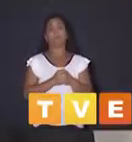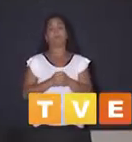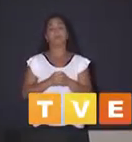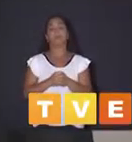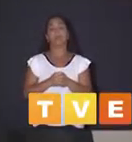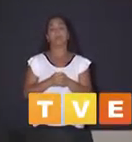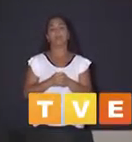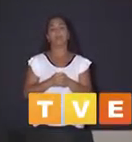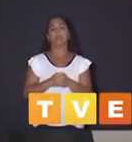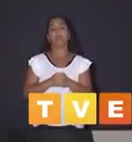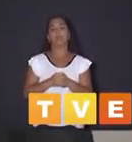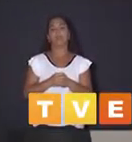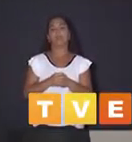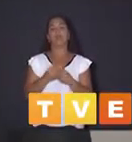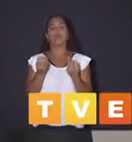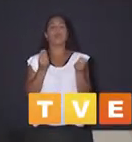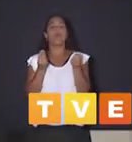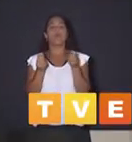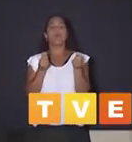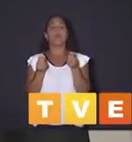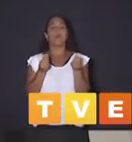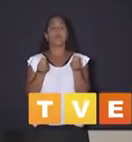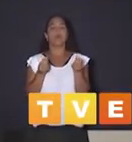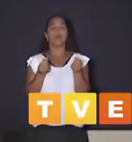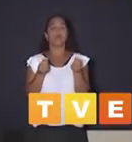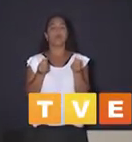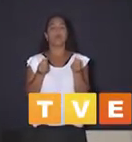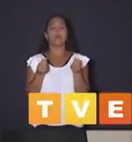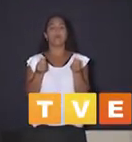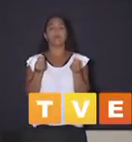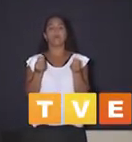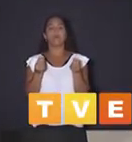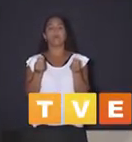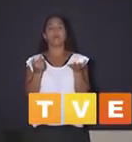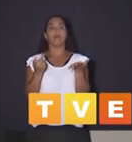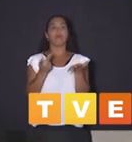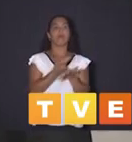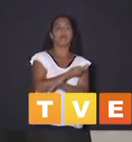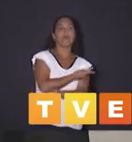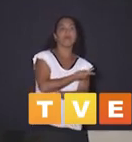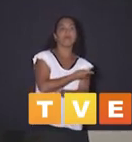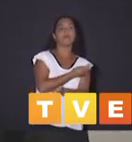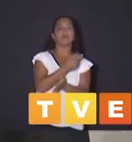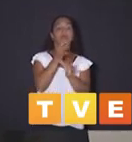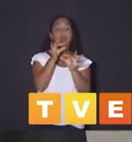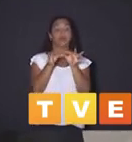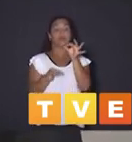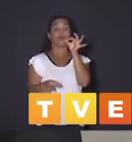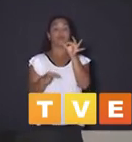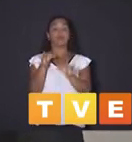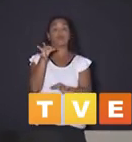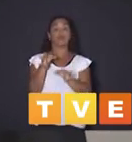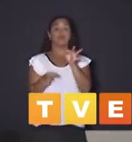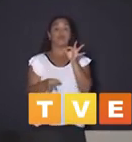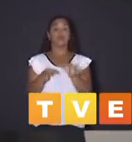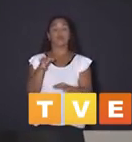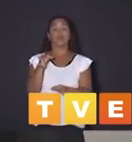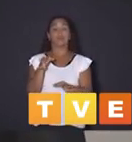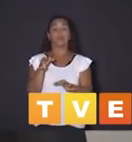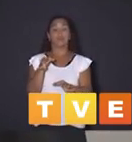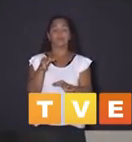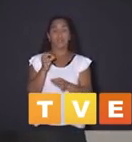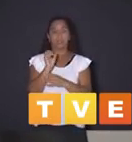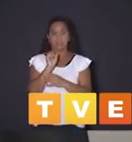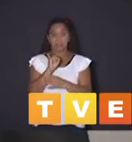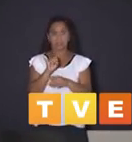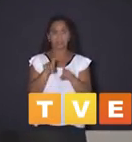é como isso vai determinar eventualmente quem vai ser o juiz no futuro aqui decisões que se a gente